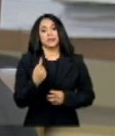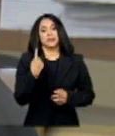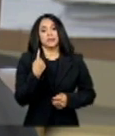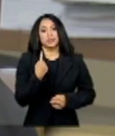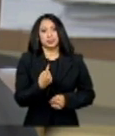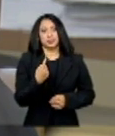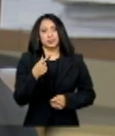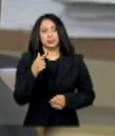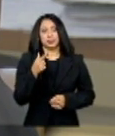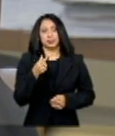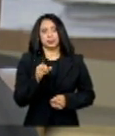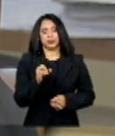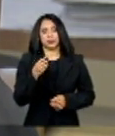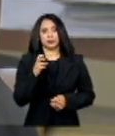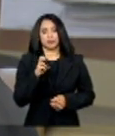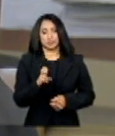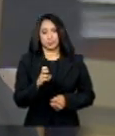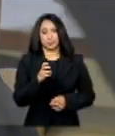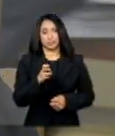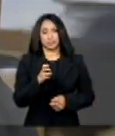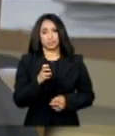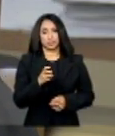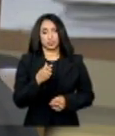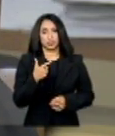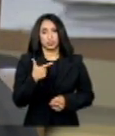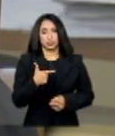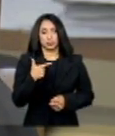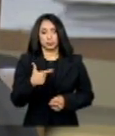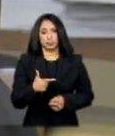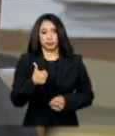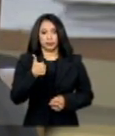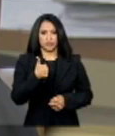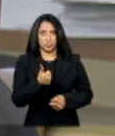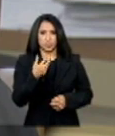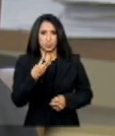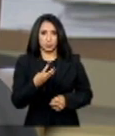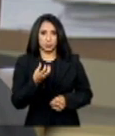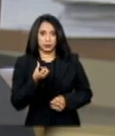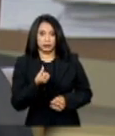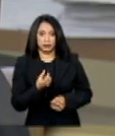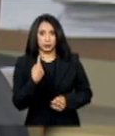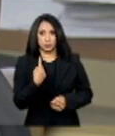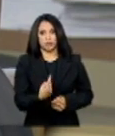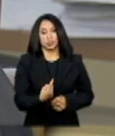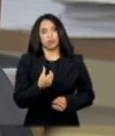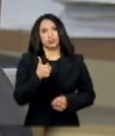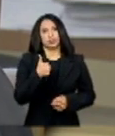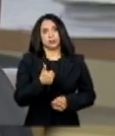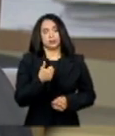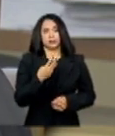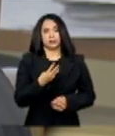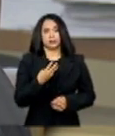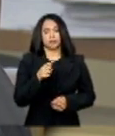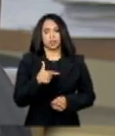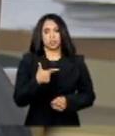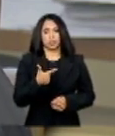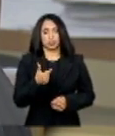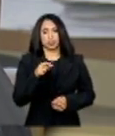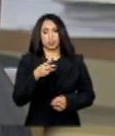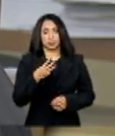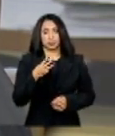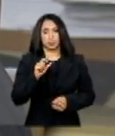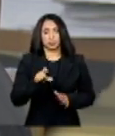122 2 e 3 136 1 138 e 230 da lei